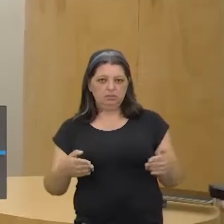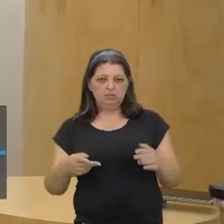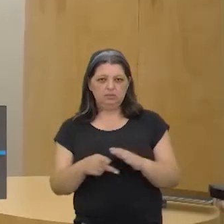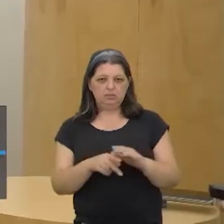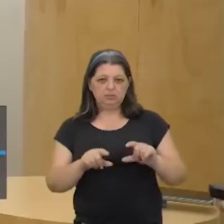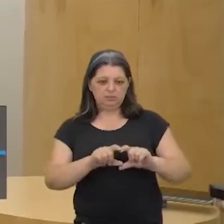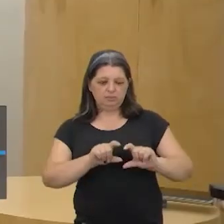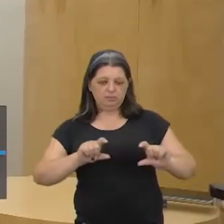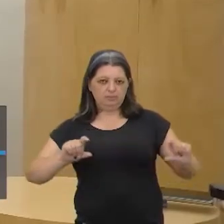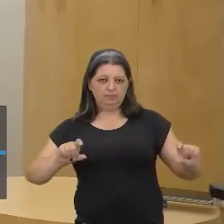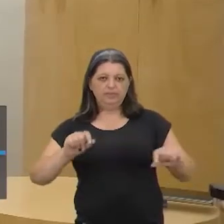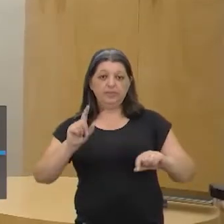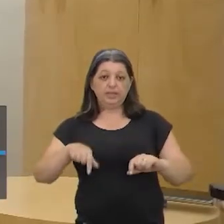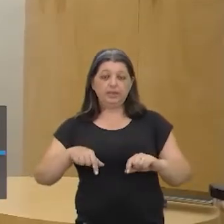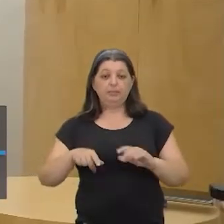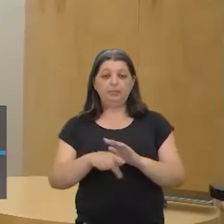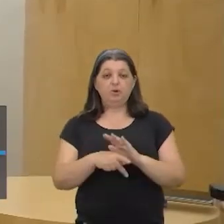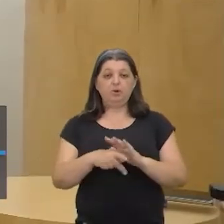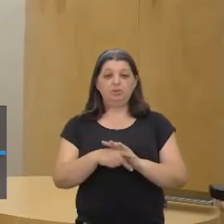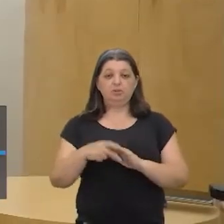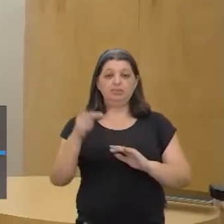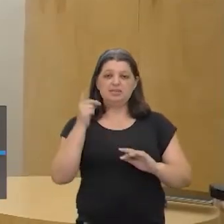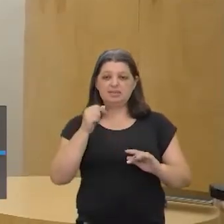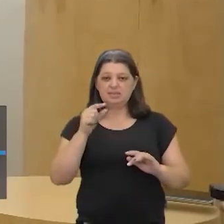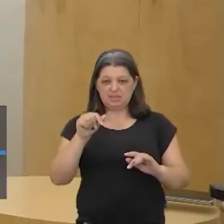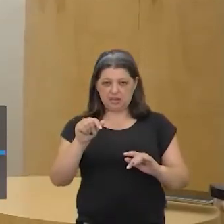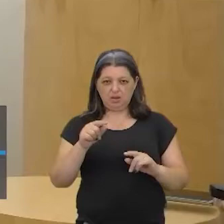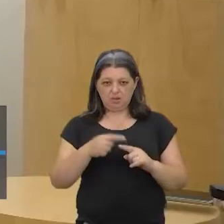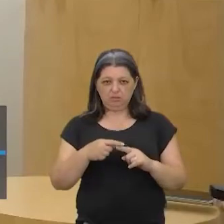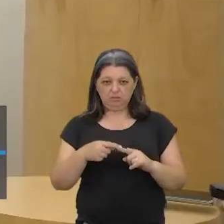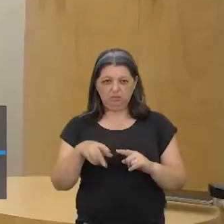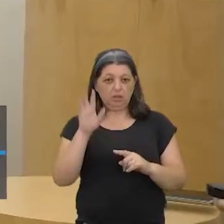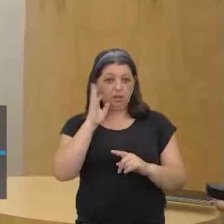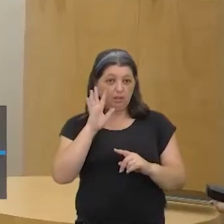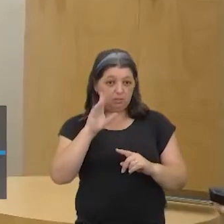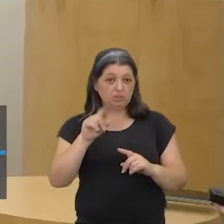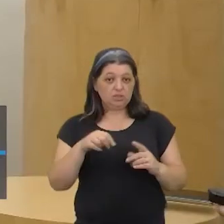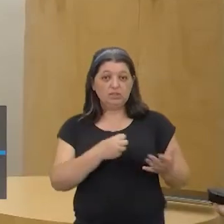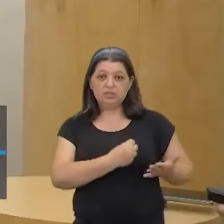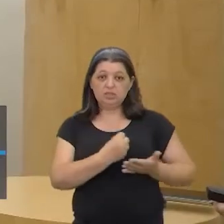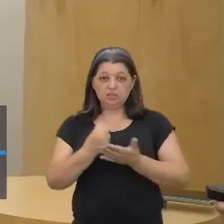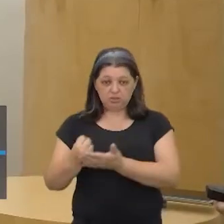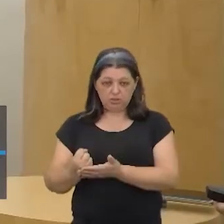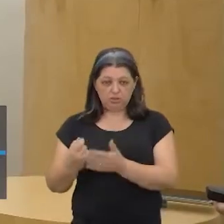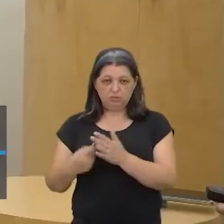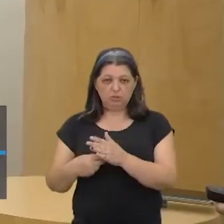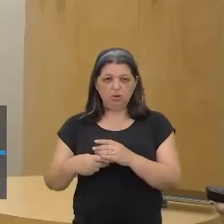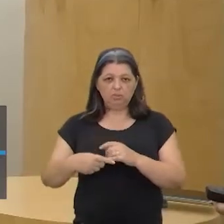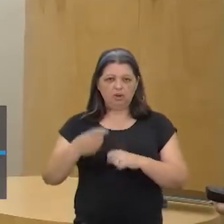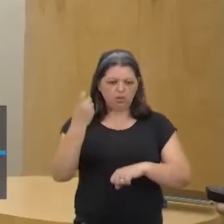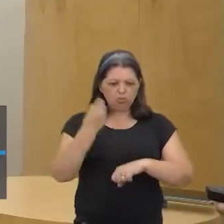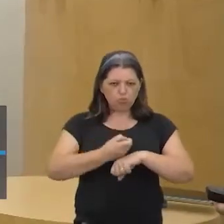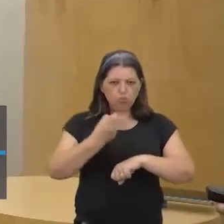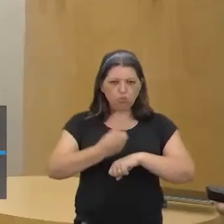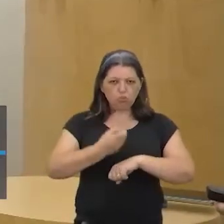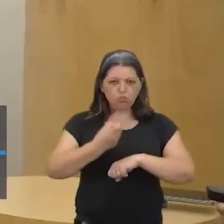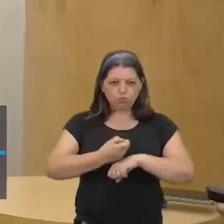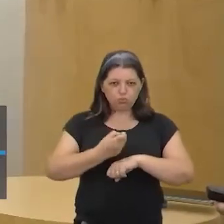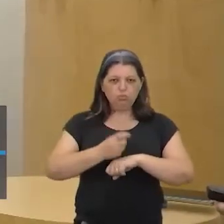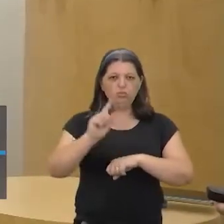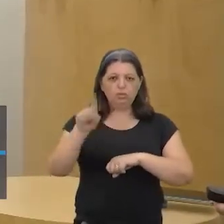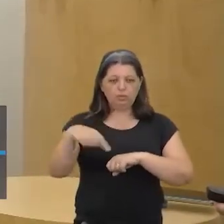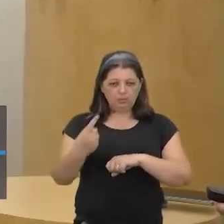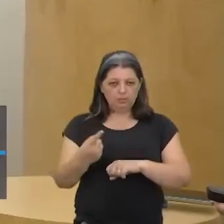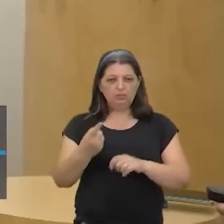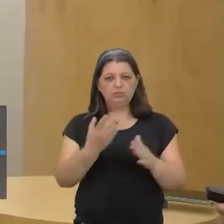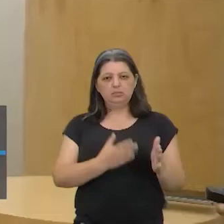pedra de sal, pensa que é desse jeito que o sal ele chega na refinaria. Ele realmente é um bloco duro, né? E que lá ele vai ser